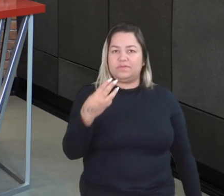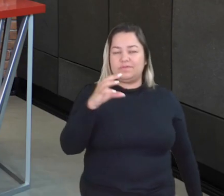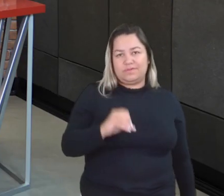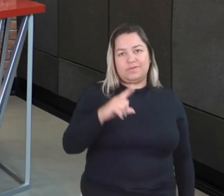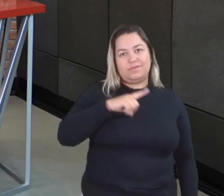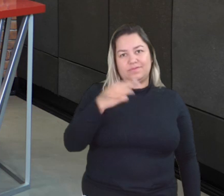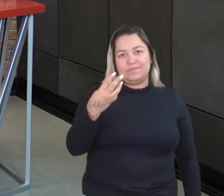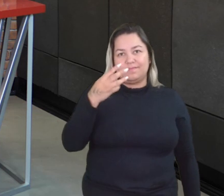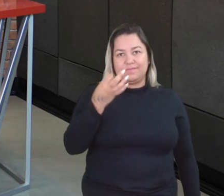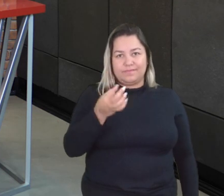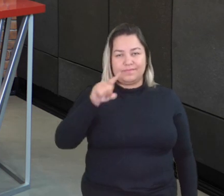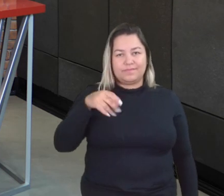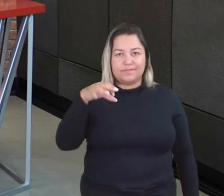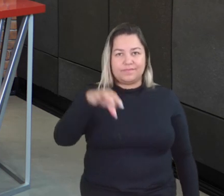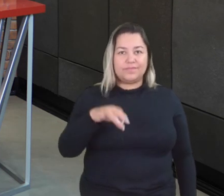2030, tem